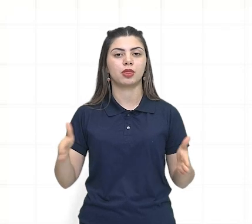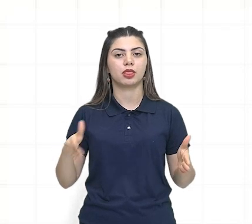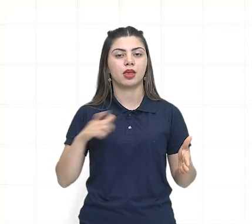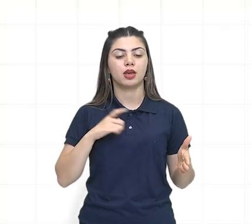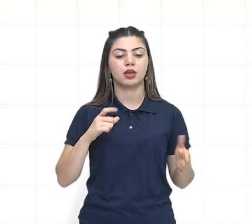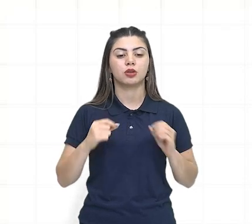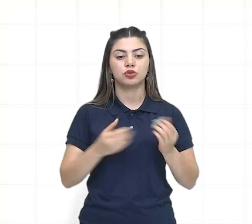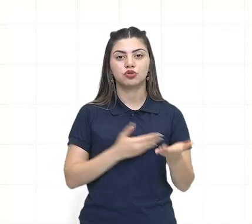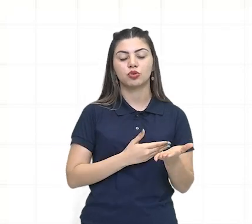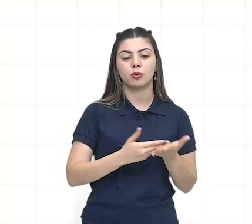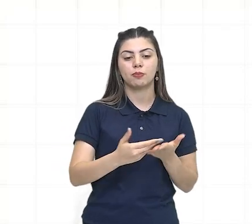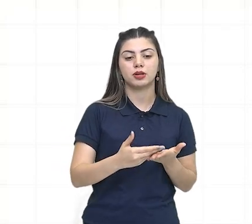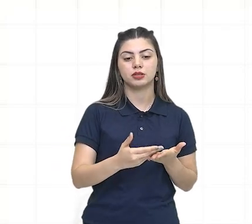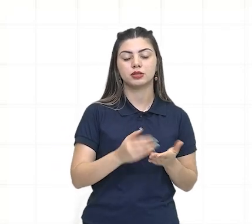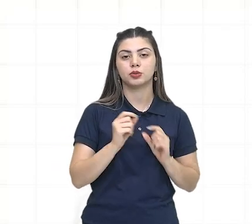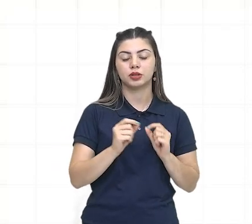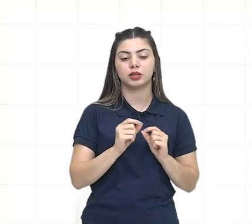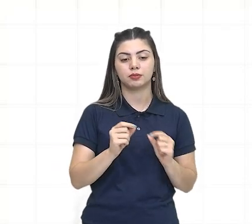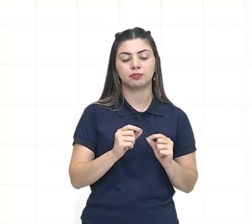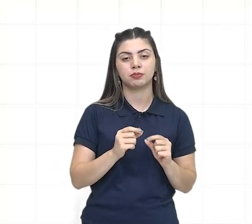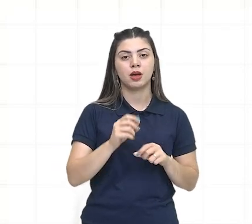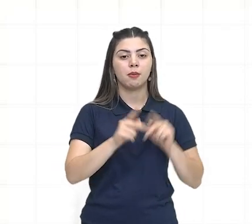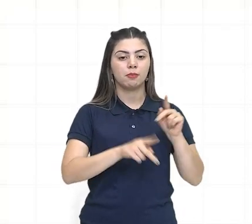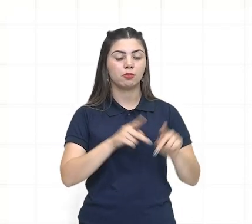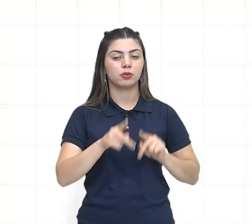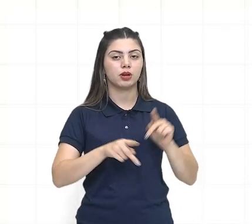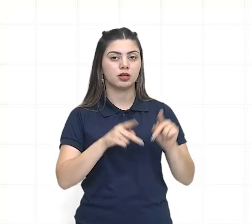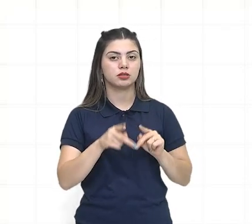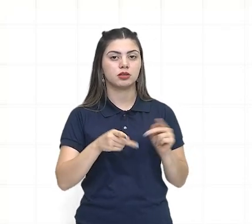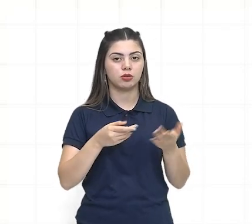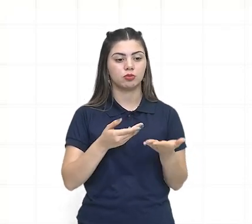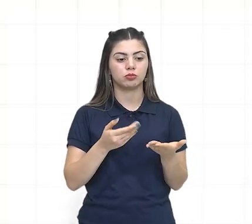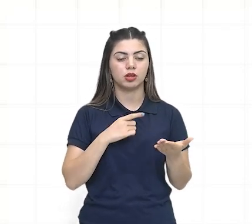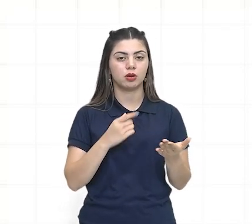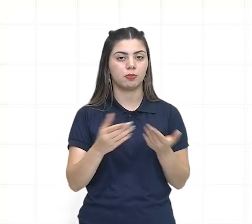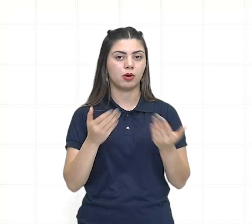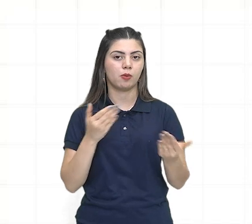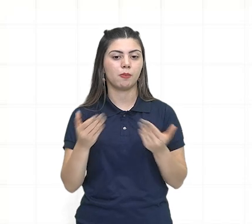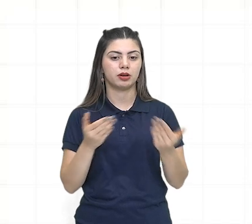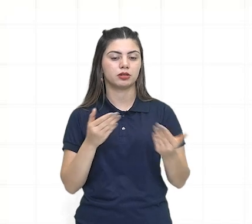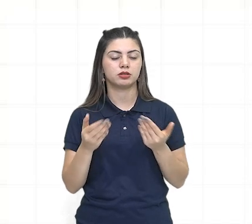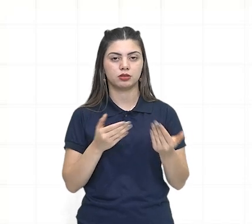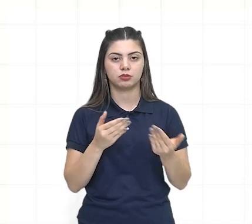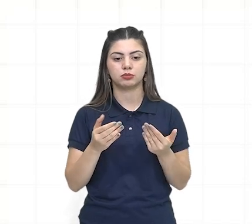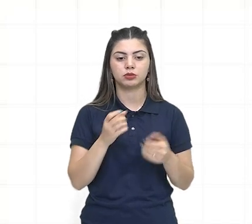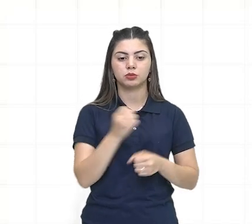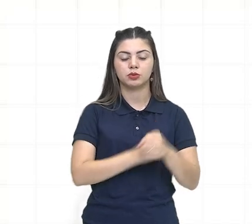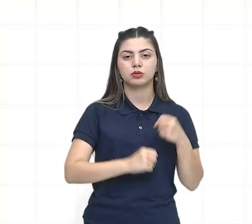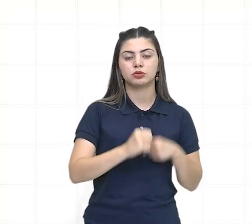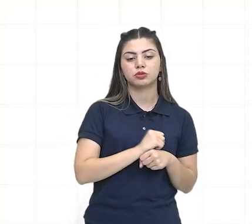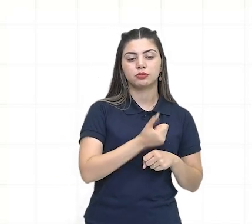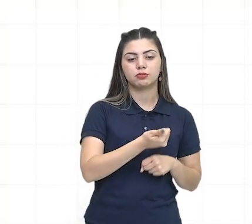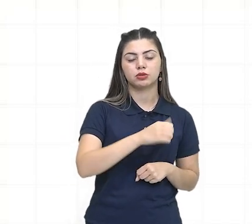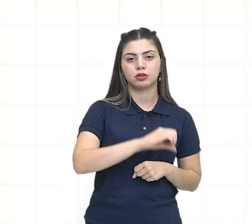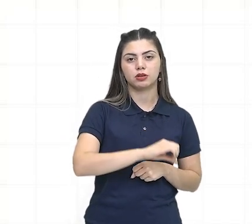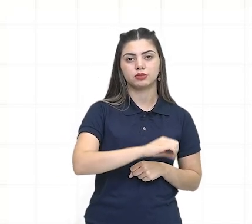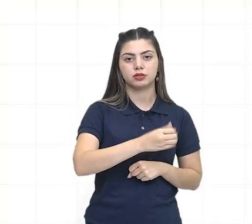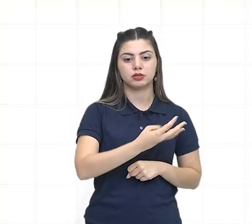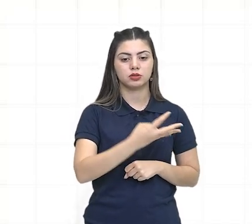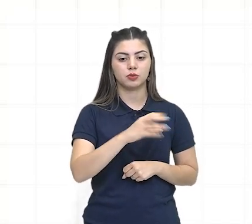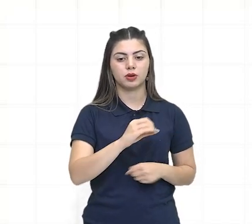ó, a quantidade de habitantes por metro quadrado, certo? Entre 1940